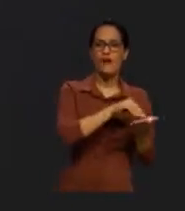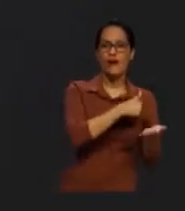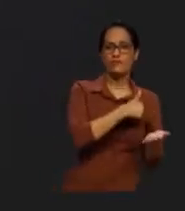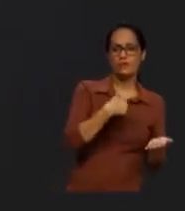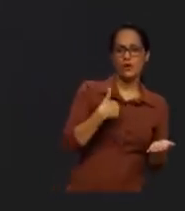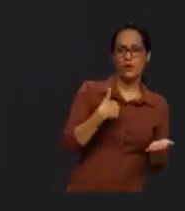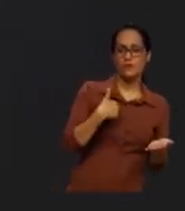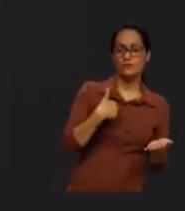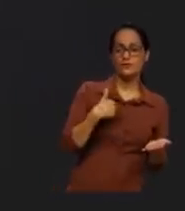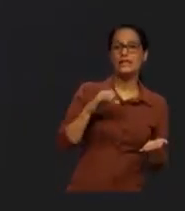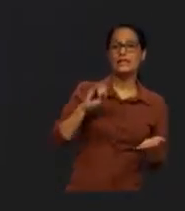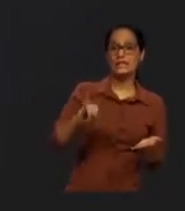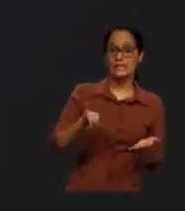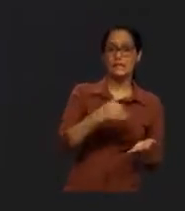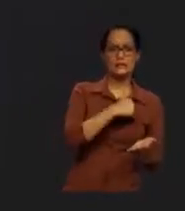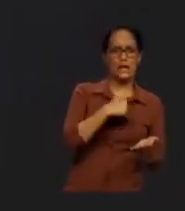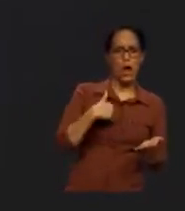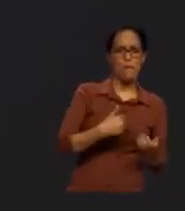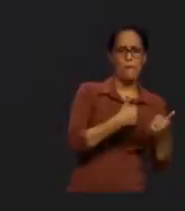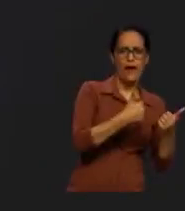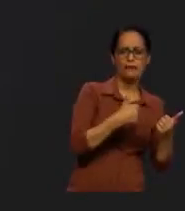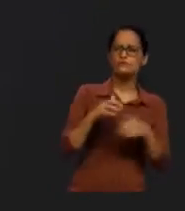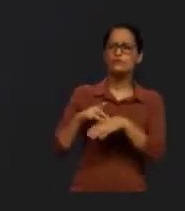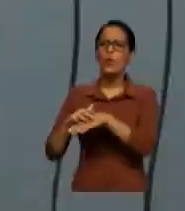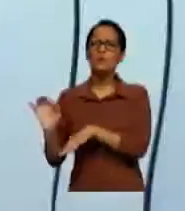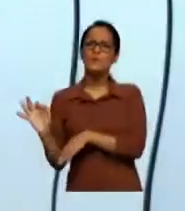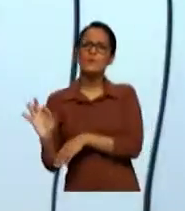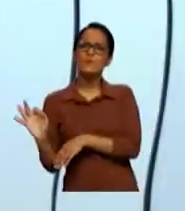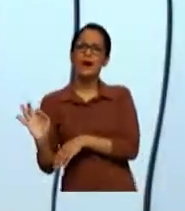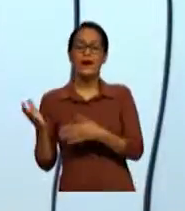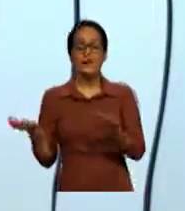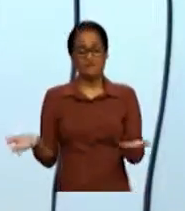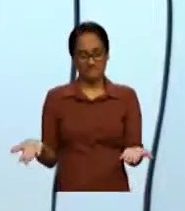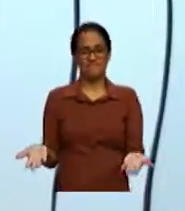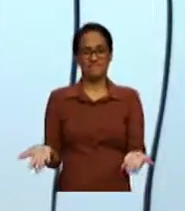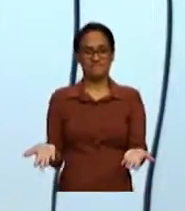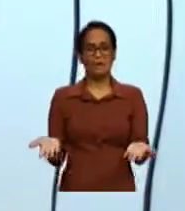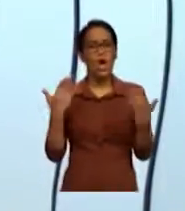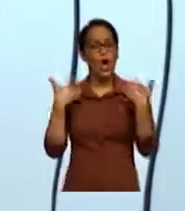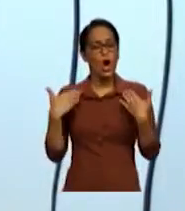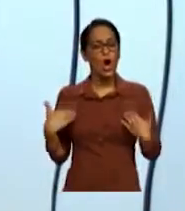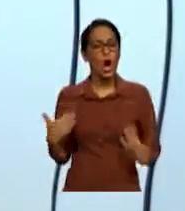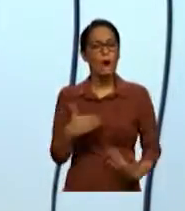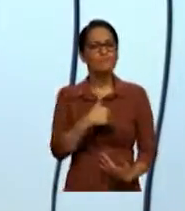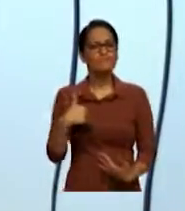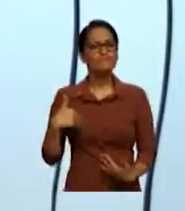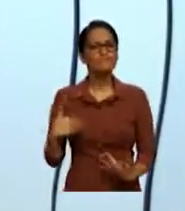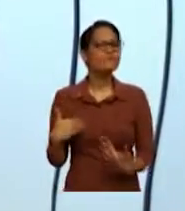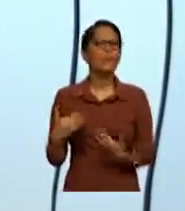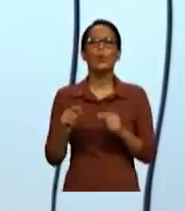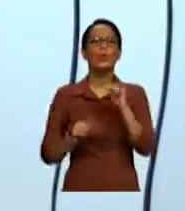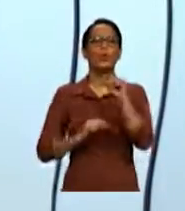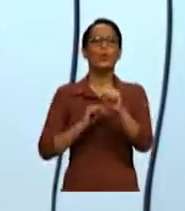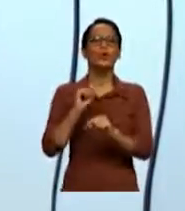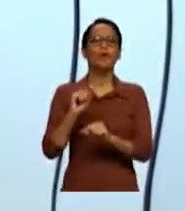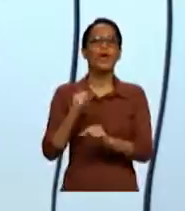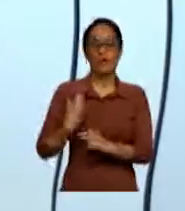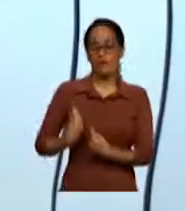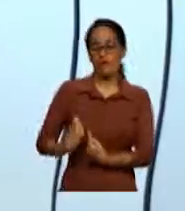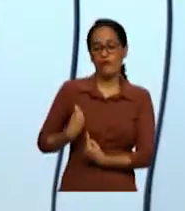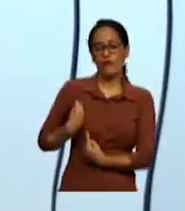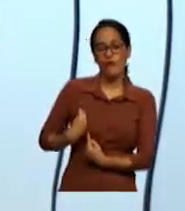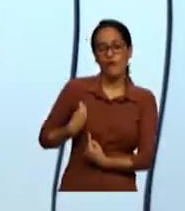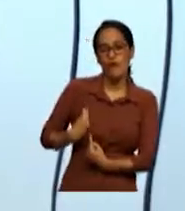eu não estou doente, significa que eu estou ótimo de saúde. E um corpo saudável é aquele que vai o quê?